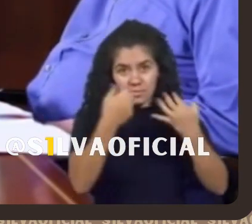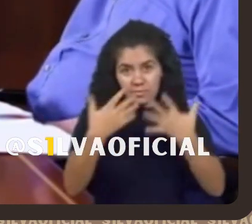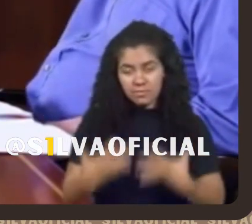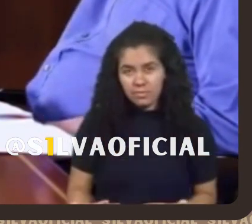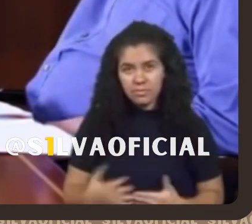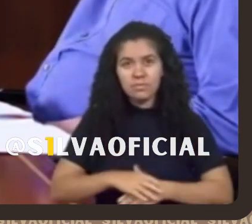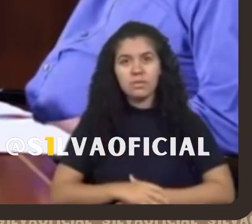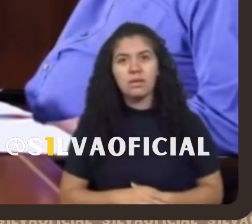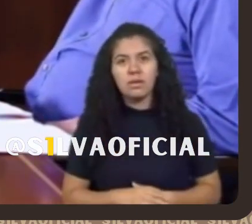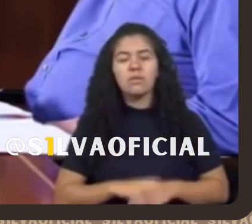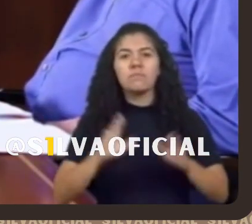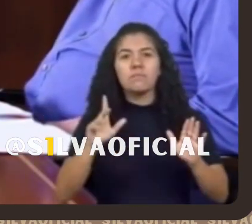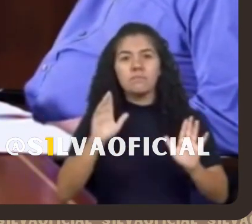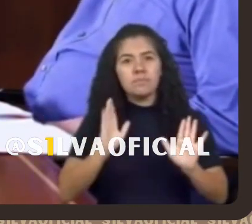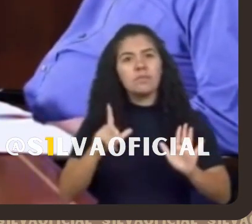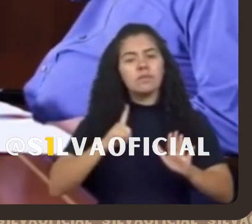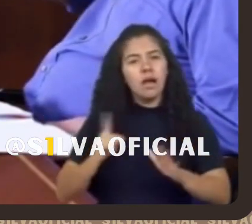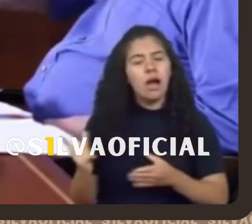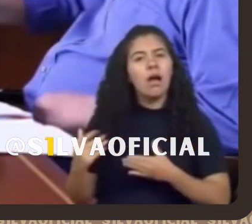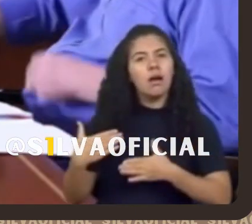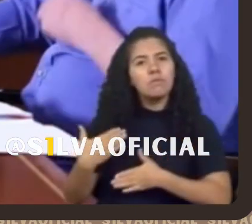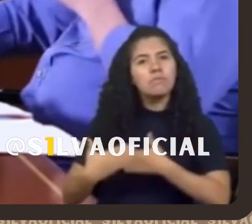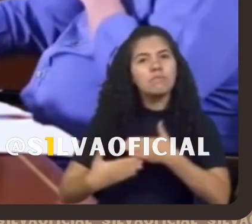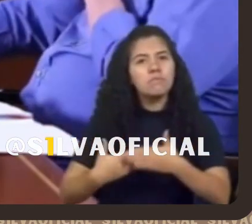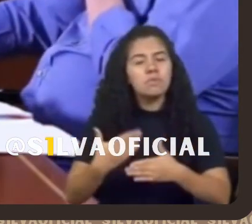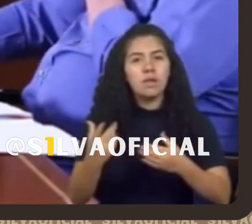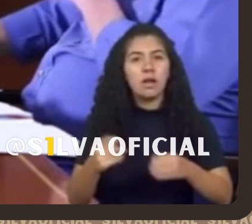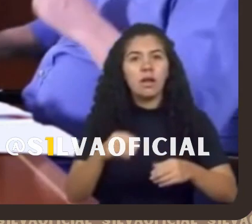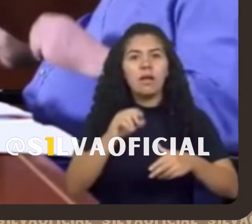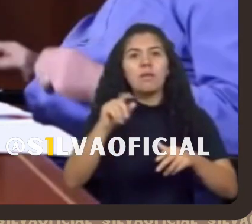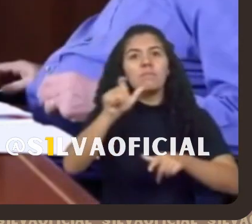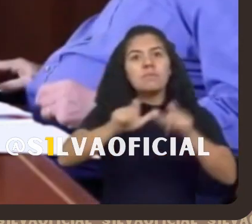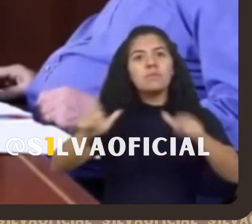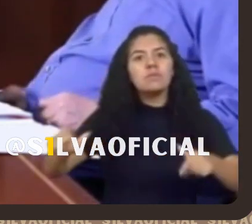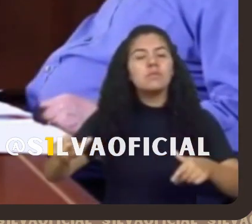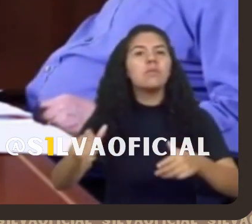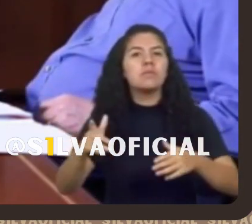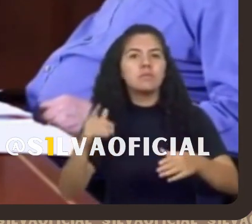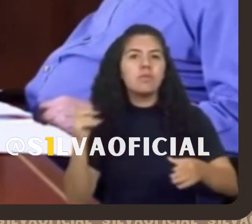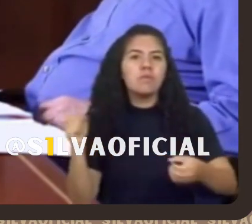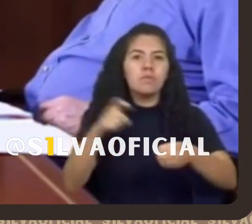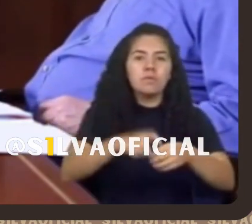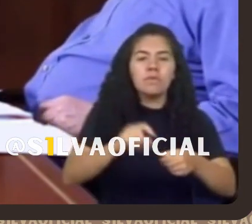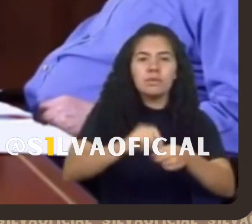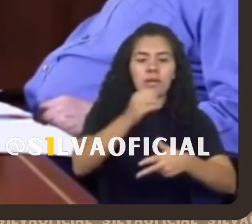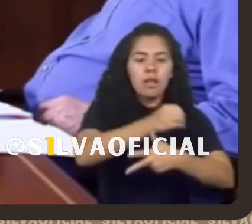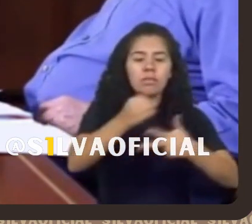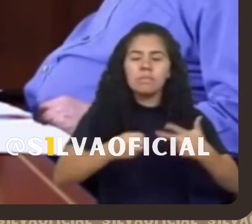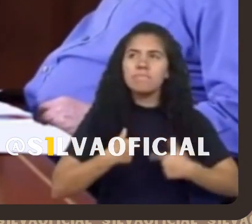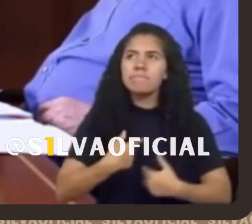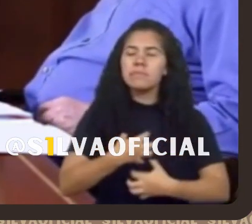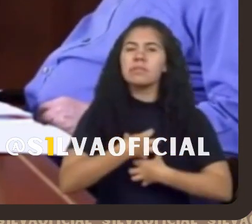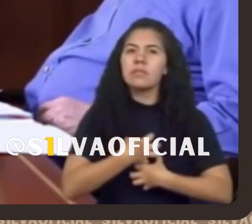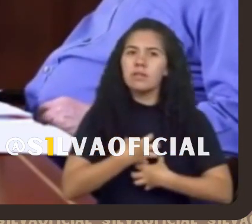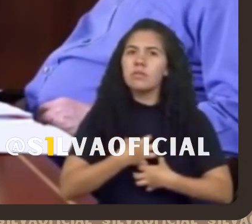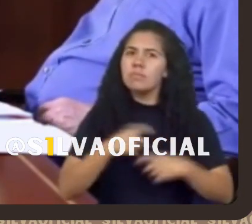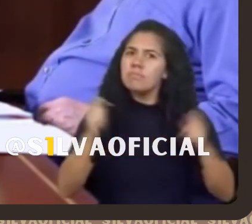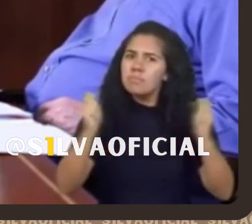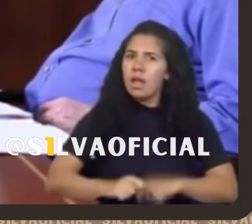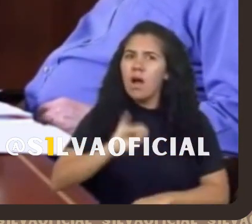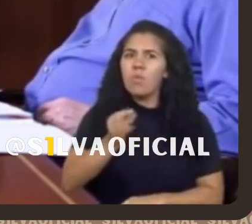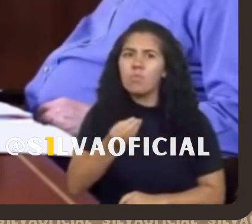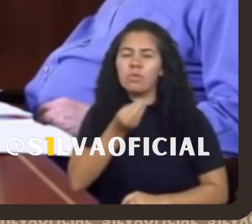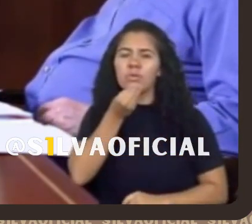voltando né a fazer ENEM já mais velho que sentiu no momento da sua vida que pode ter uma oportunidade de novo de entrar numa